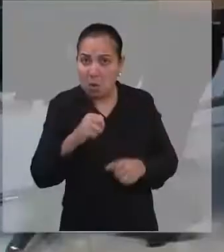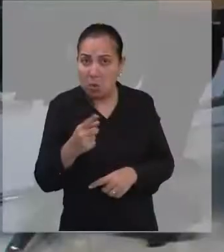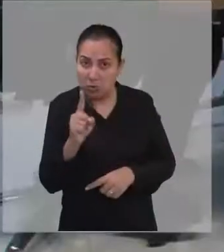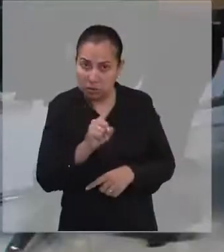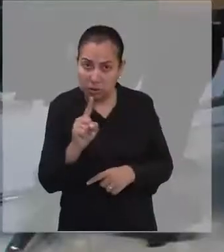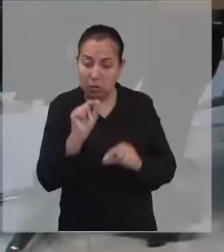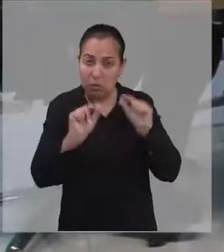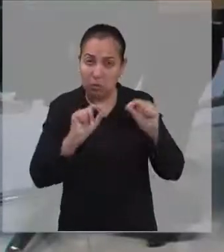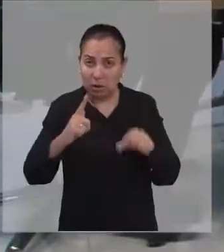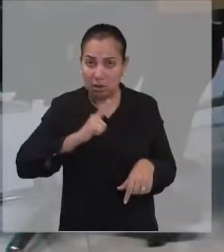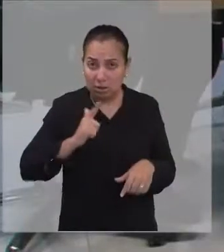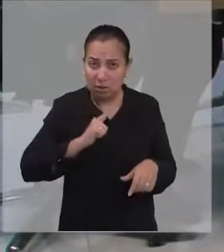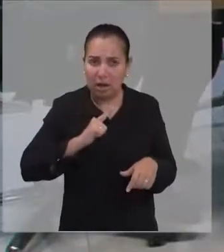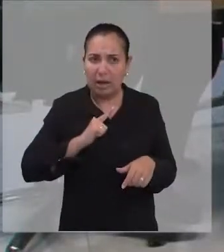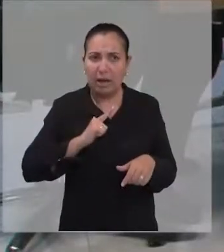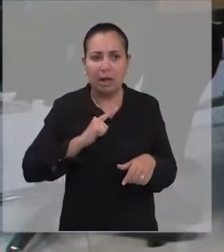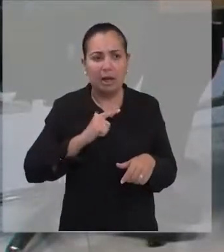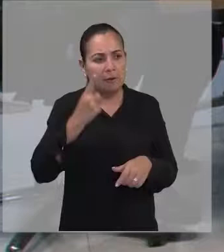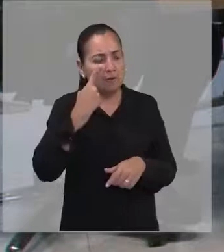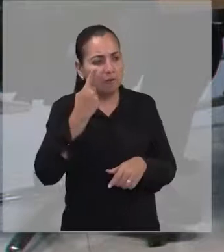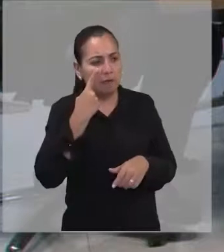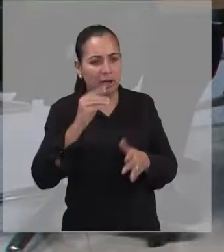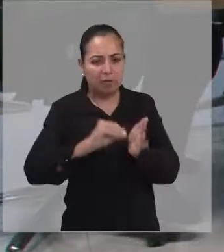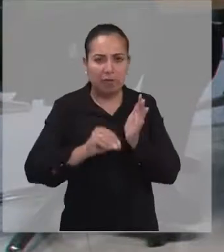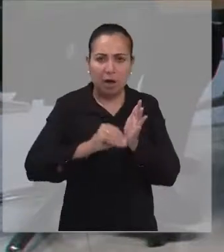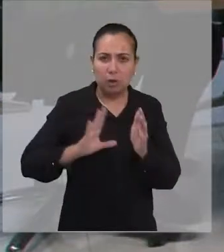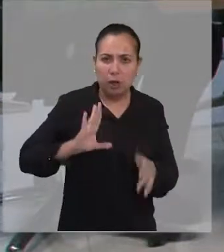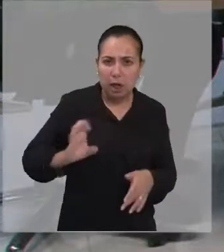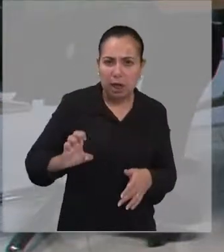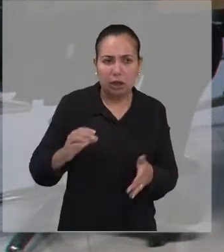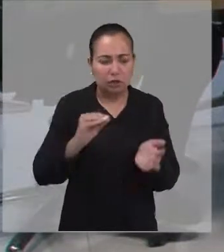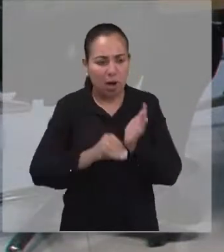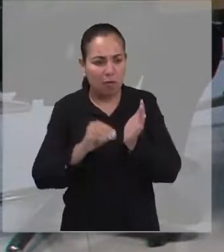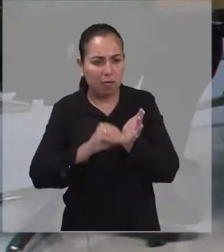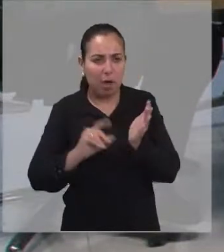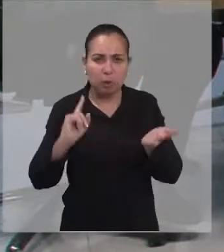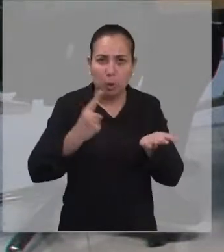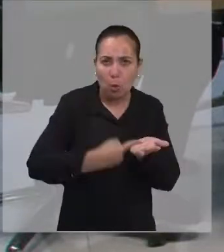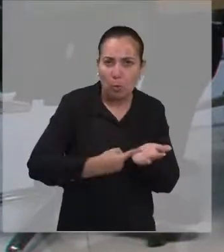como esse, corrupção, falta de ética, de compromisso,